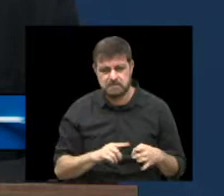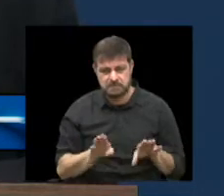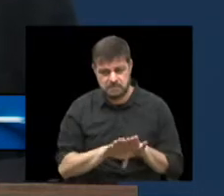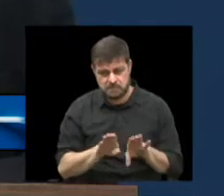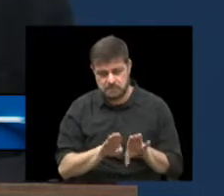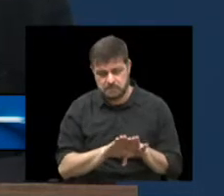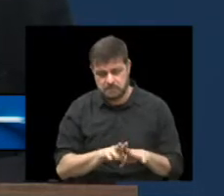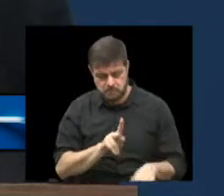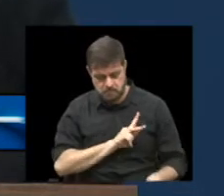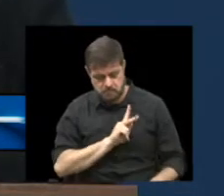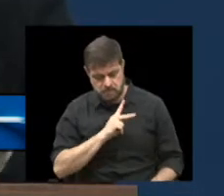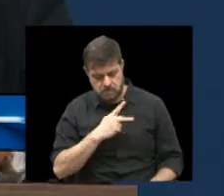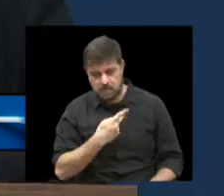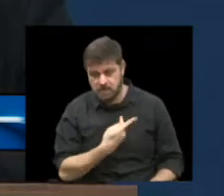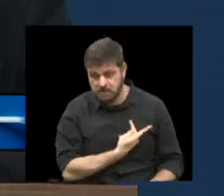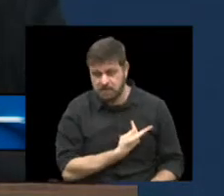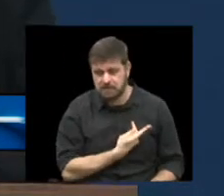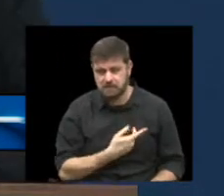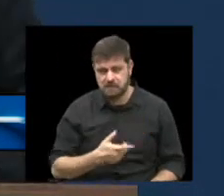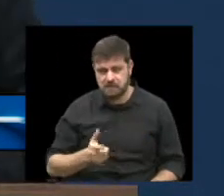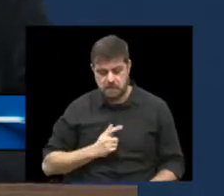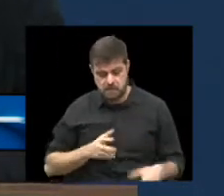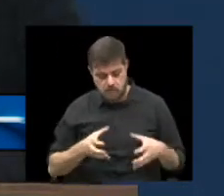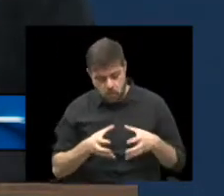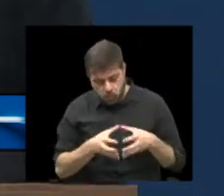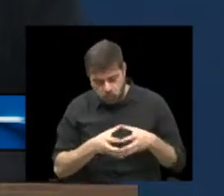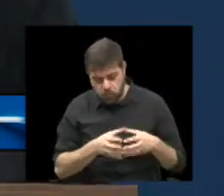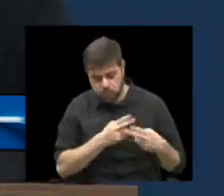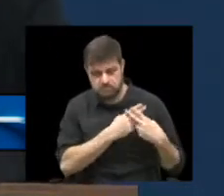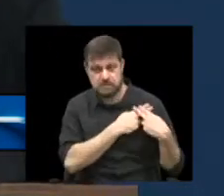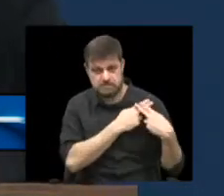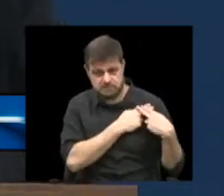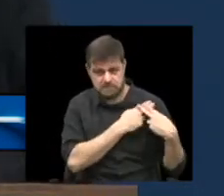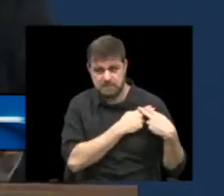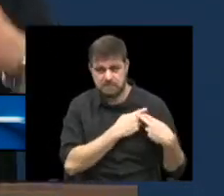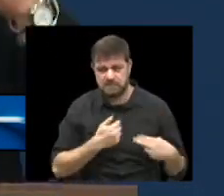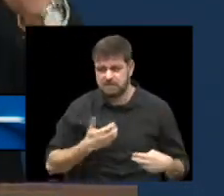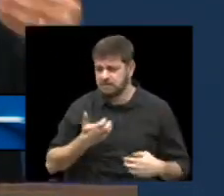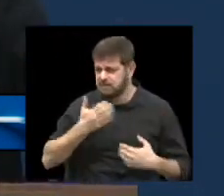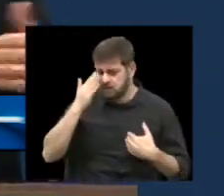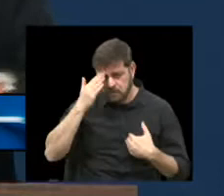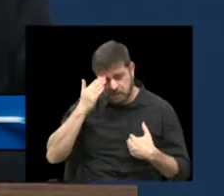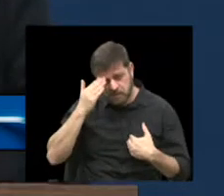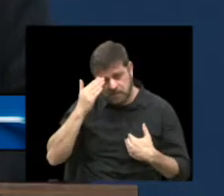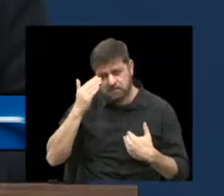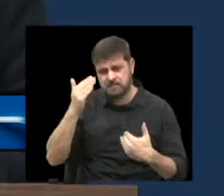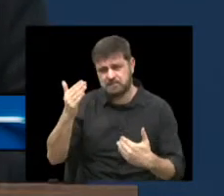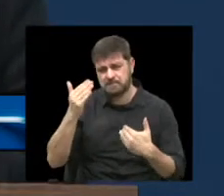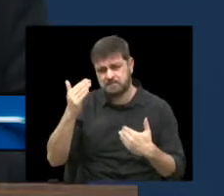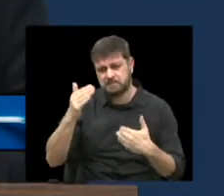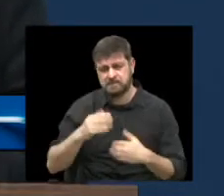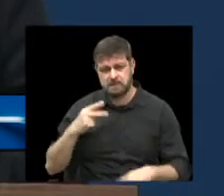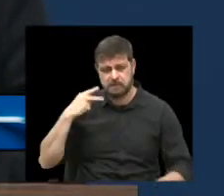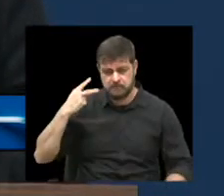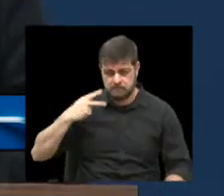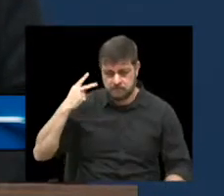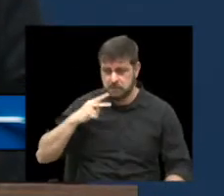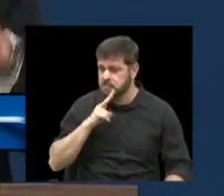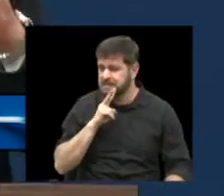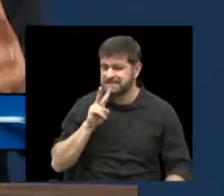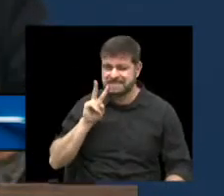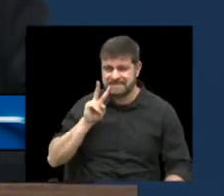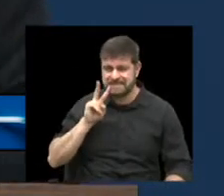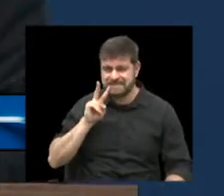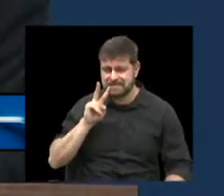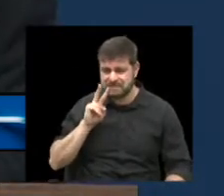também doutor Paulo Haddad. Essa é a composição da nossa comissão. Eu quero agradecer também o nobre vereador Vinícius Gratti,